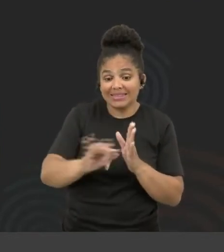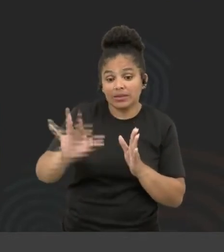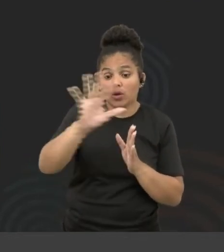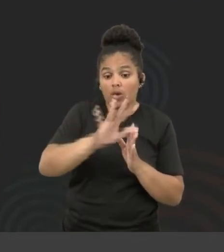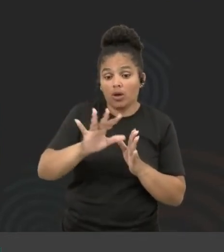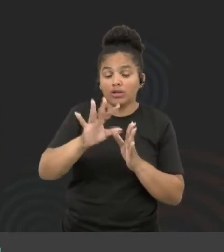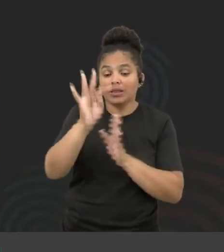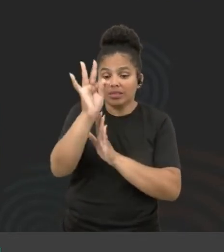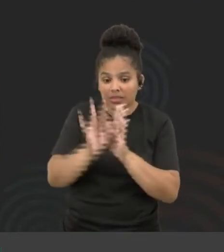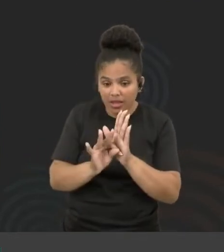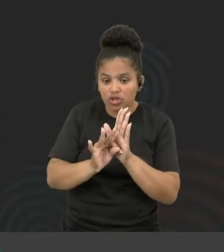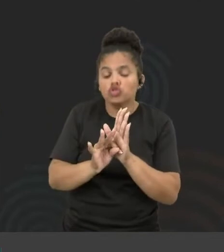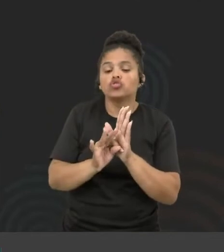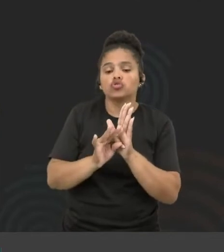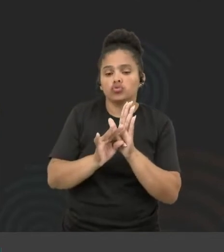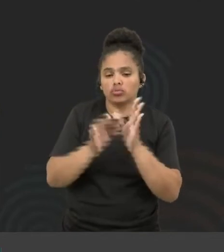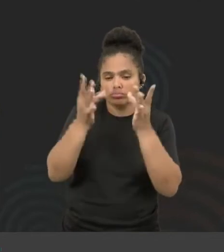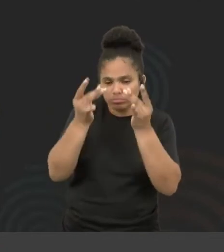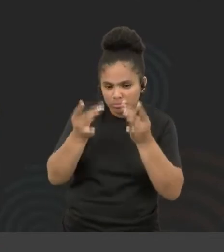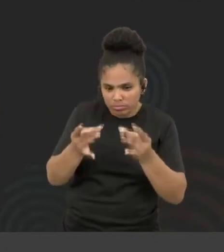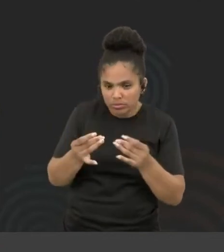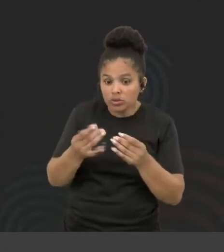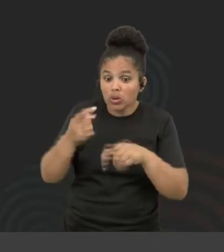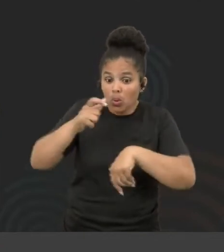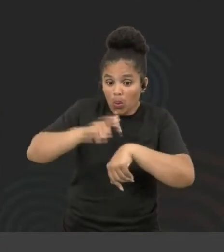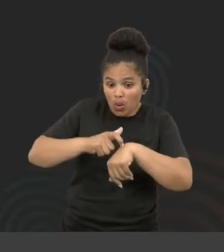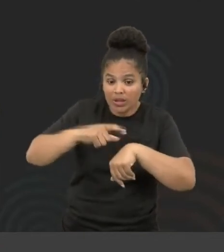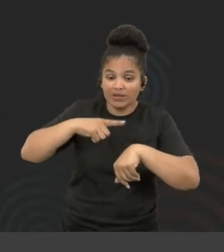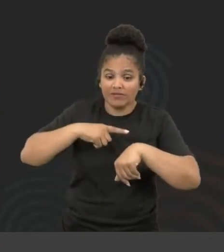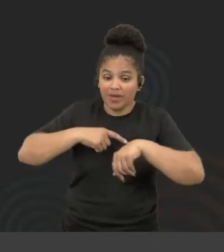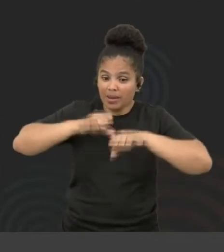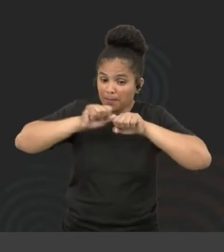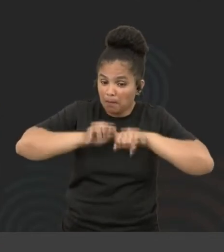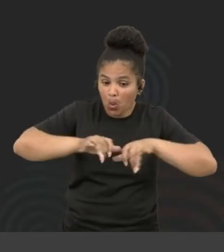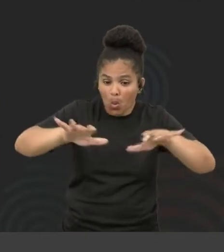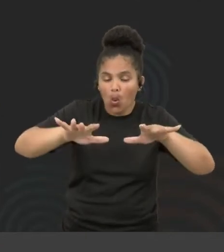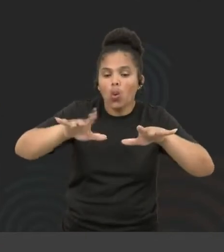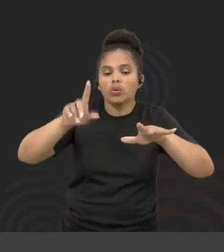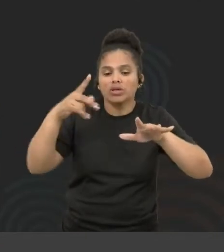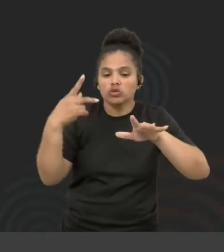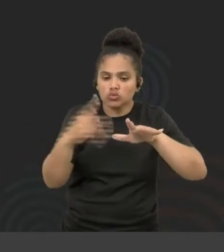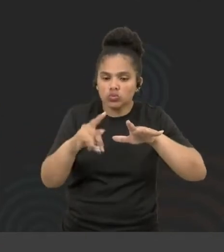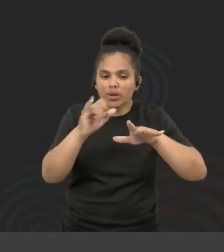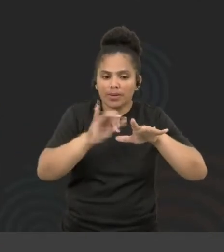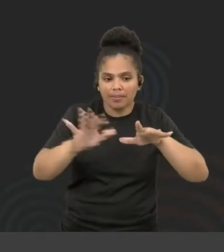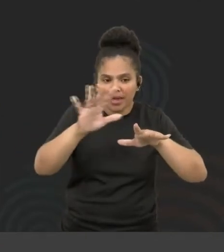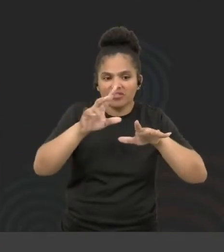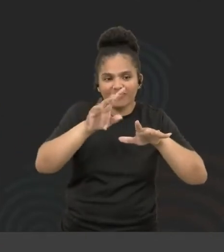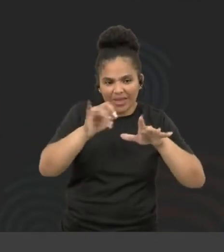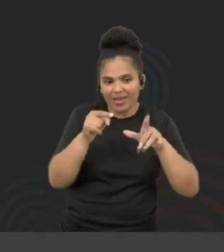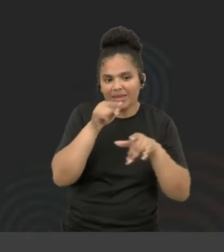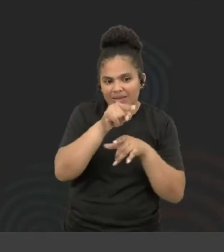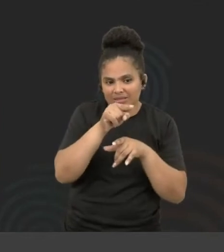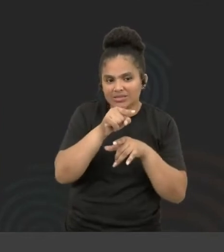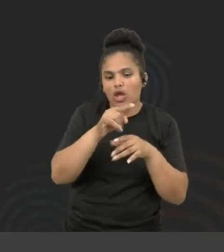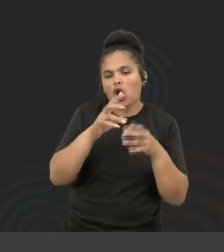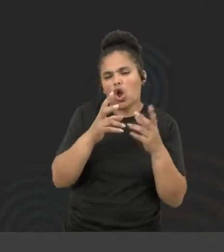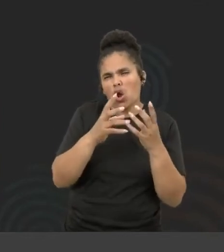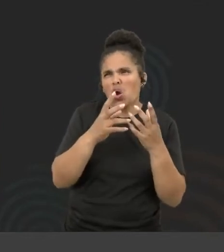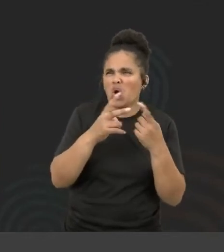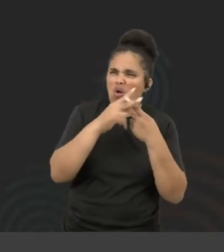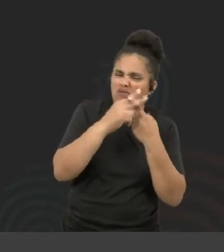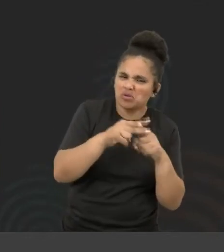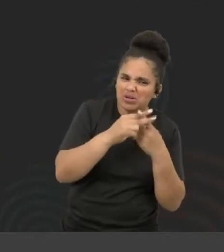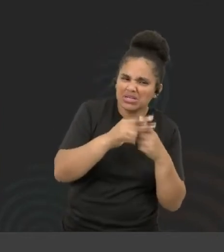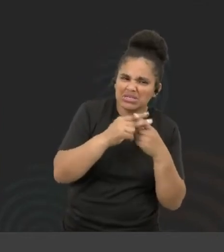quando você estiver publicando a legenda na sua imagem, você vai em configurações avançadas, que eu acho estranho a acessibilidade